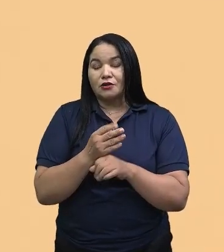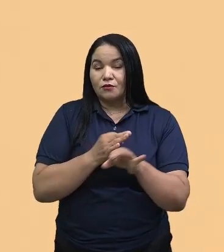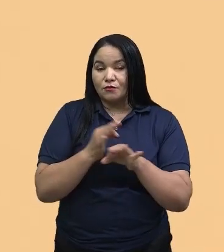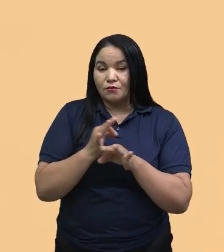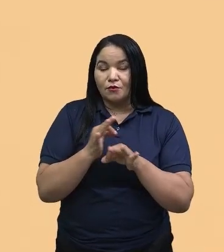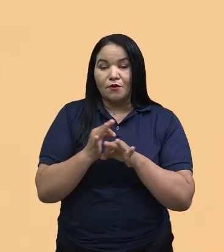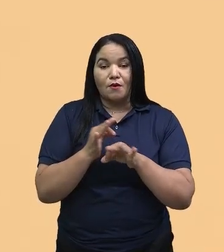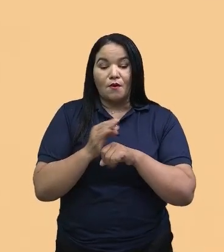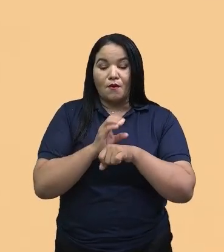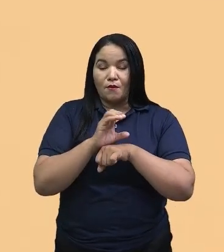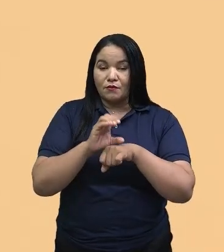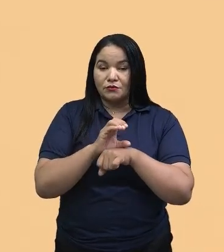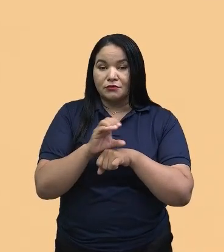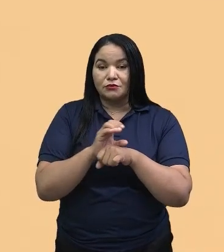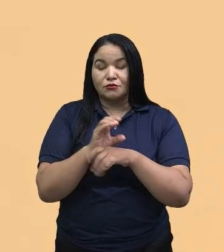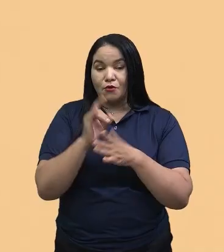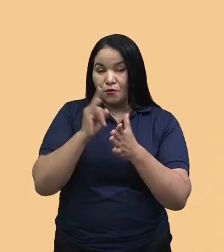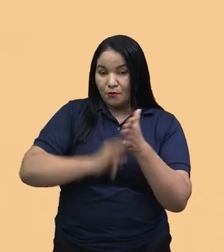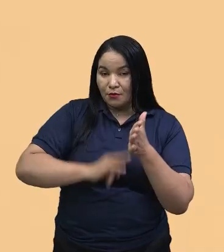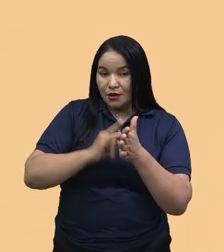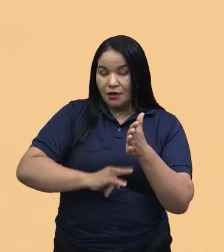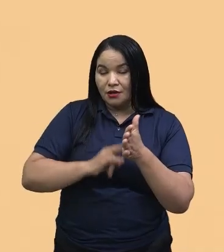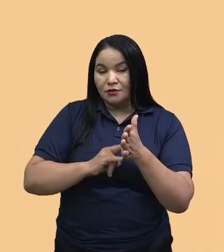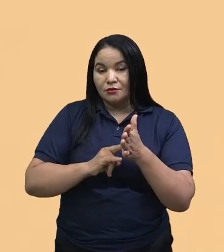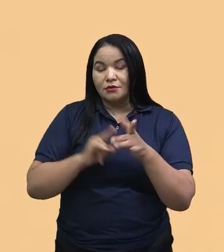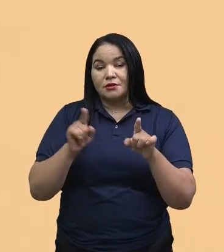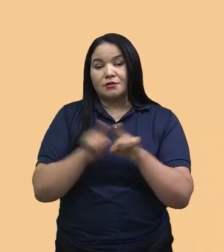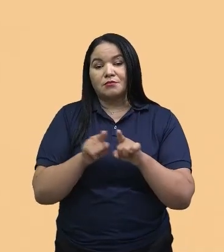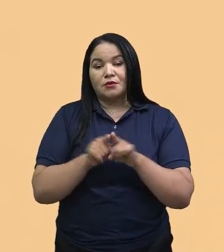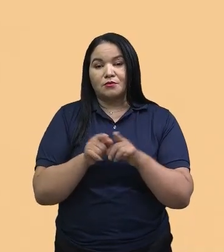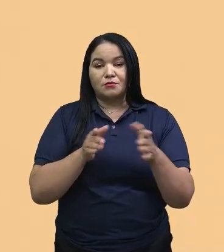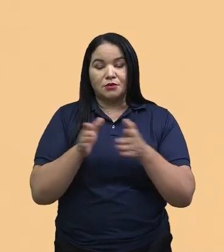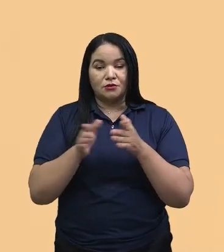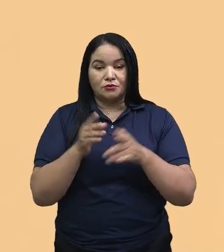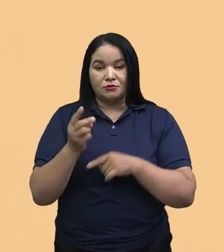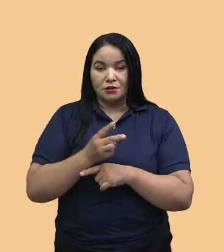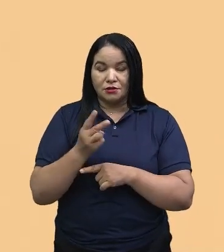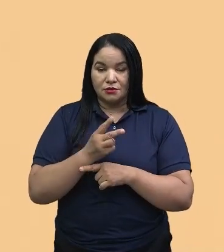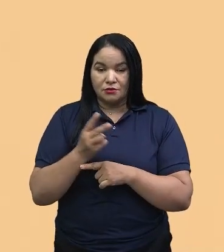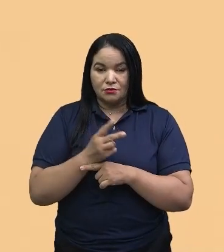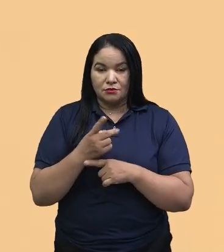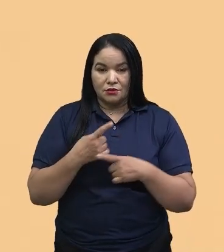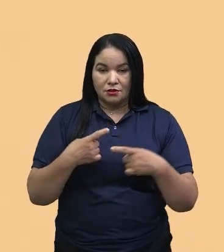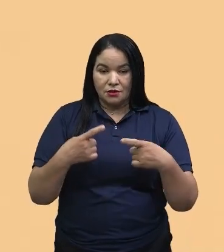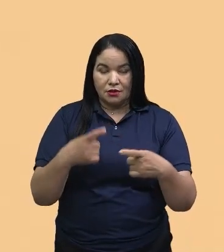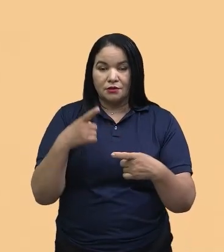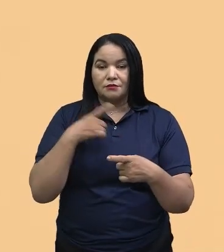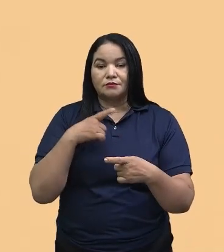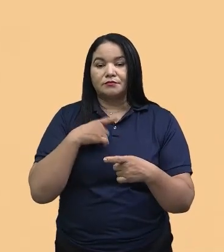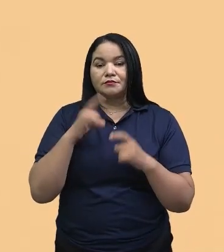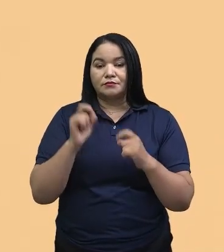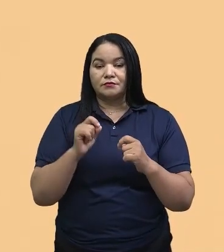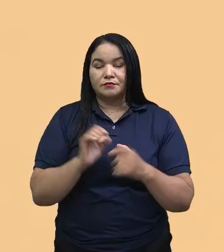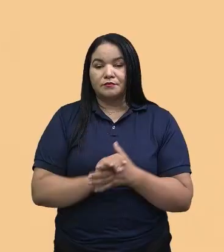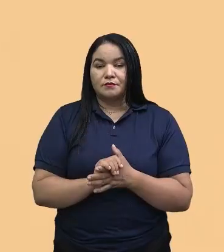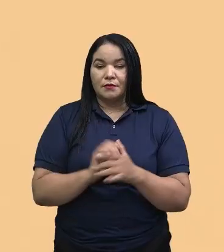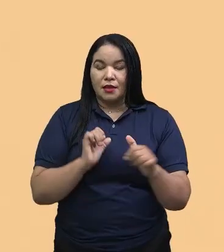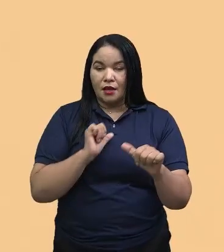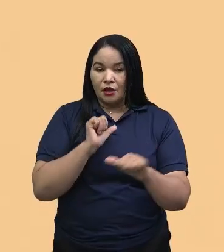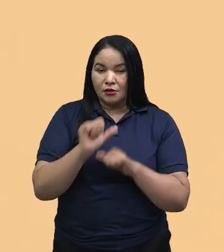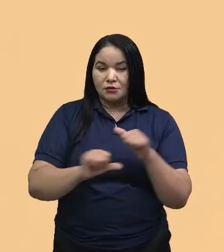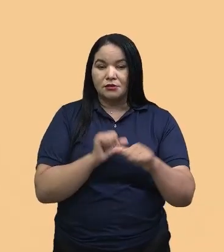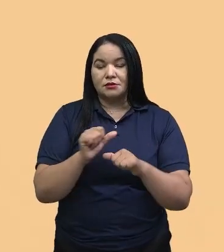Afinal de contas, né, no período da Segunda Guerra Mundial, você teve a infração, né, você